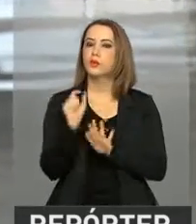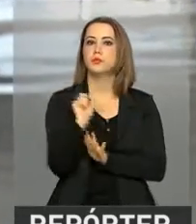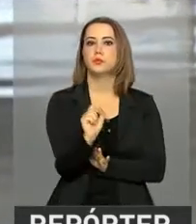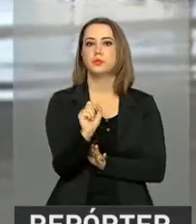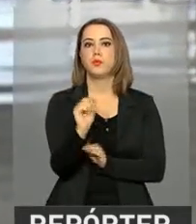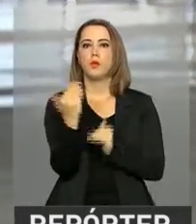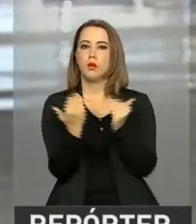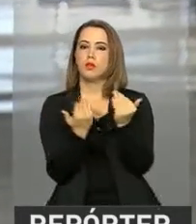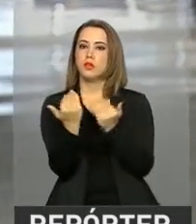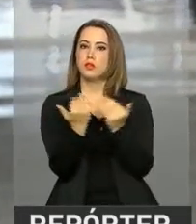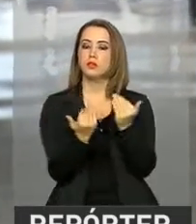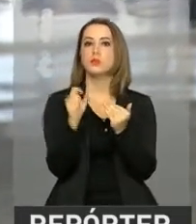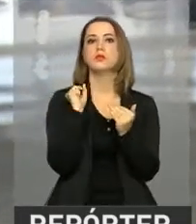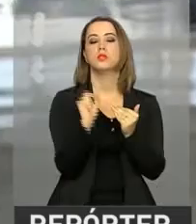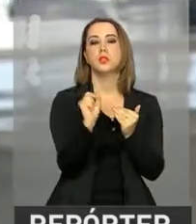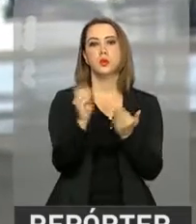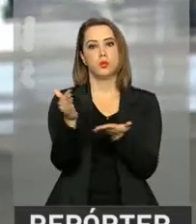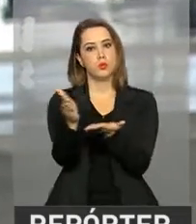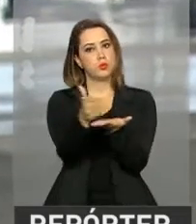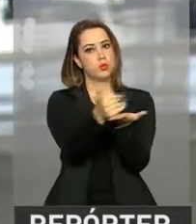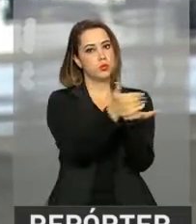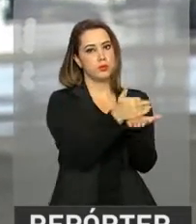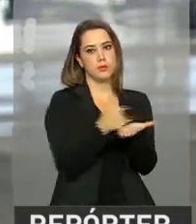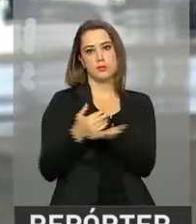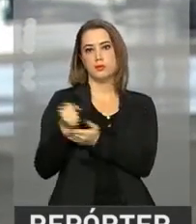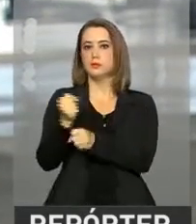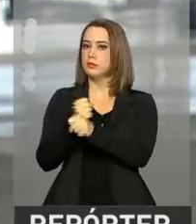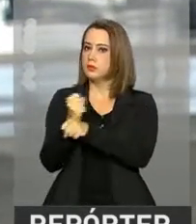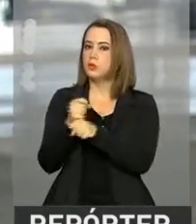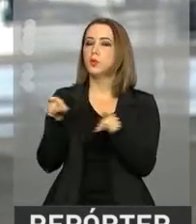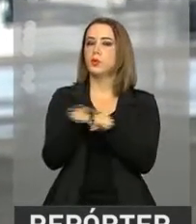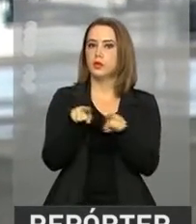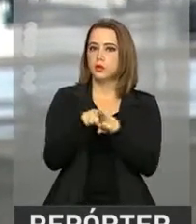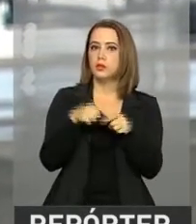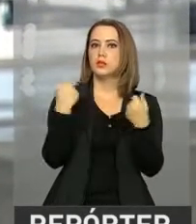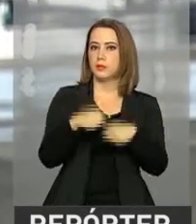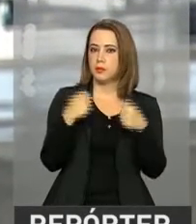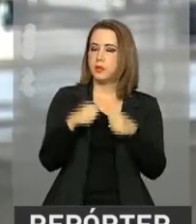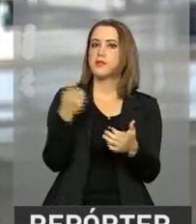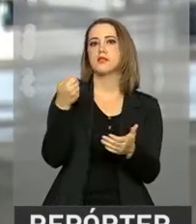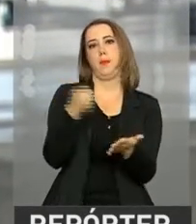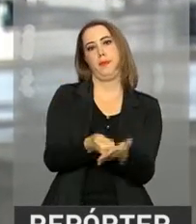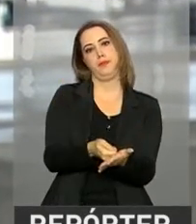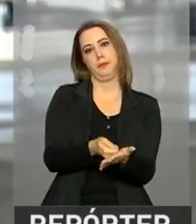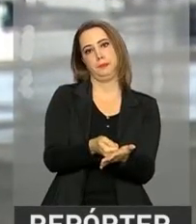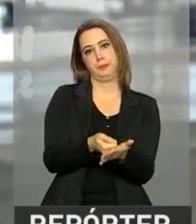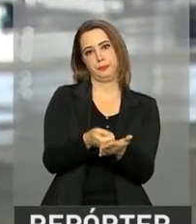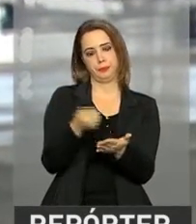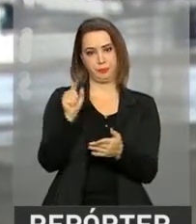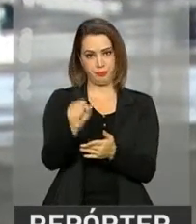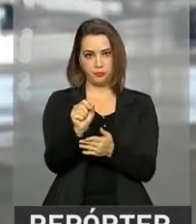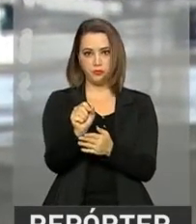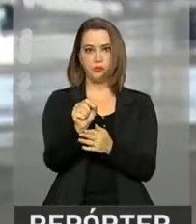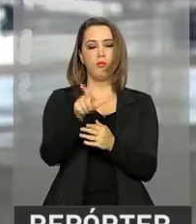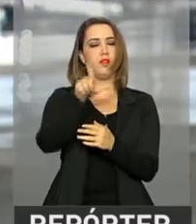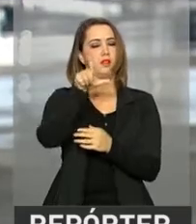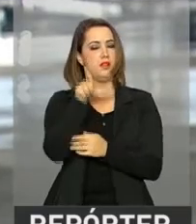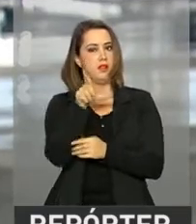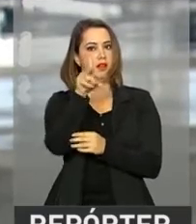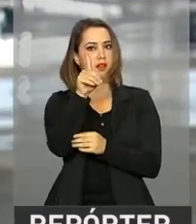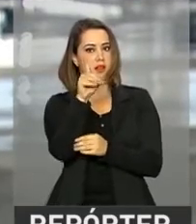o que se espera arrecadar contributo durante o ano eo que se espera pagar ela é fixada pela lei de diretrizes